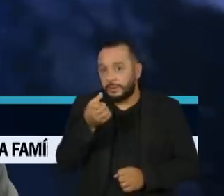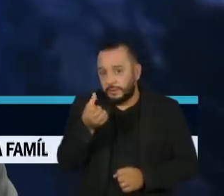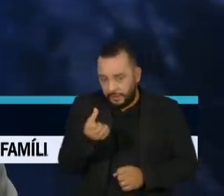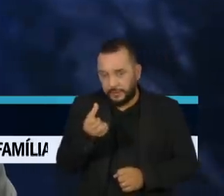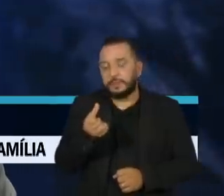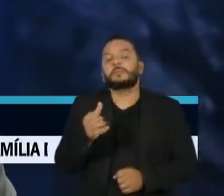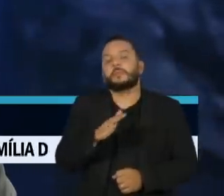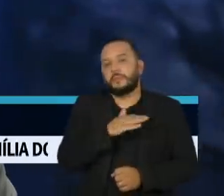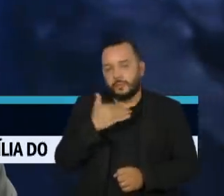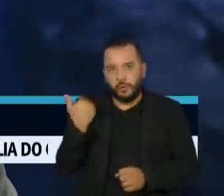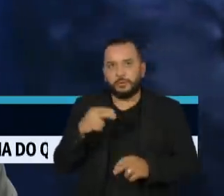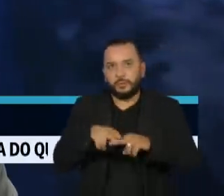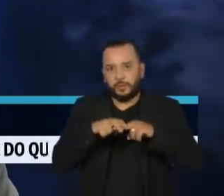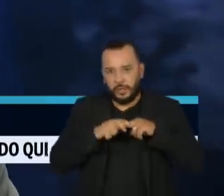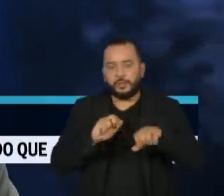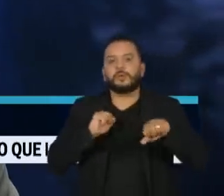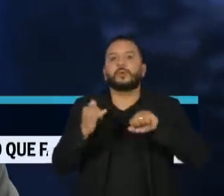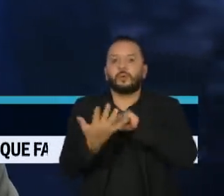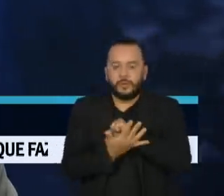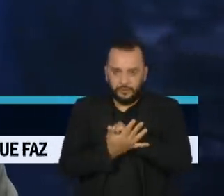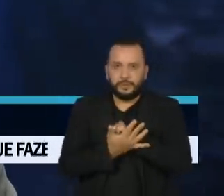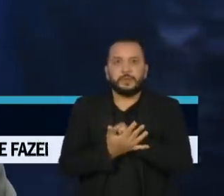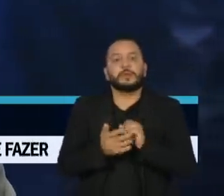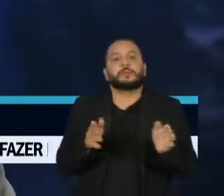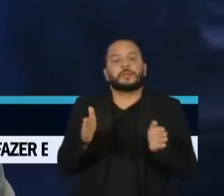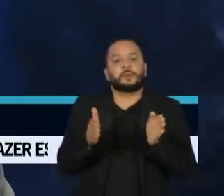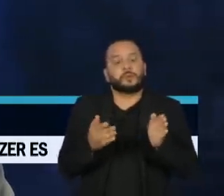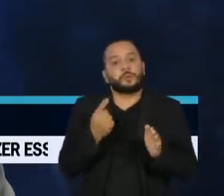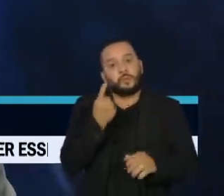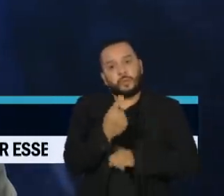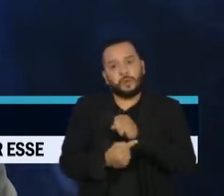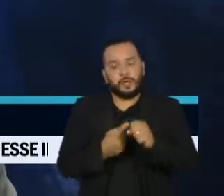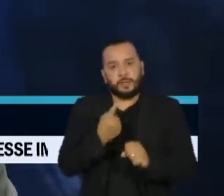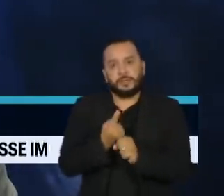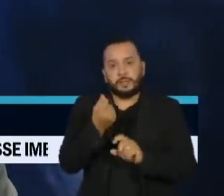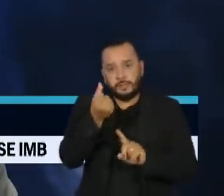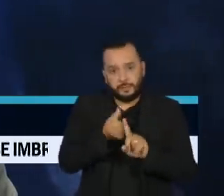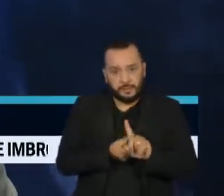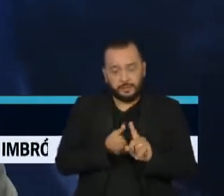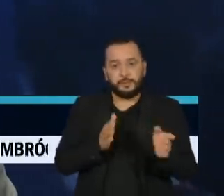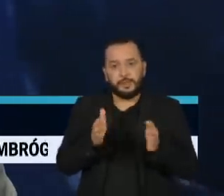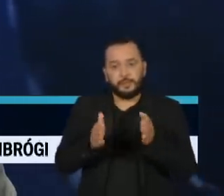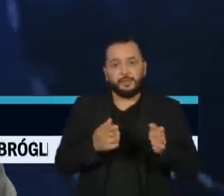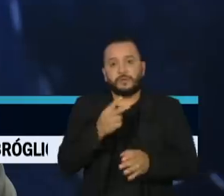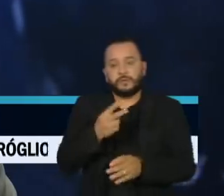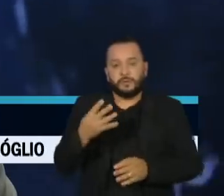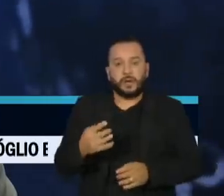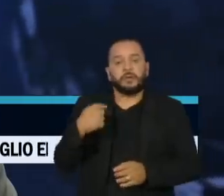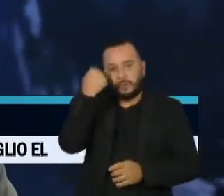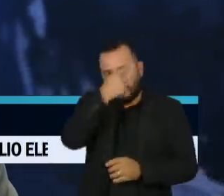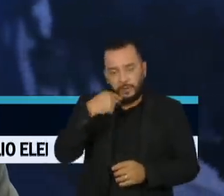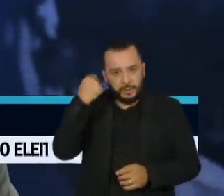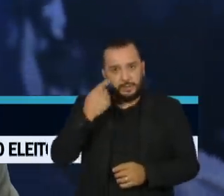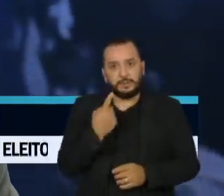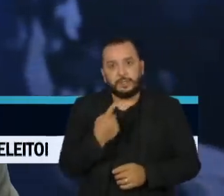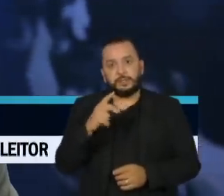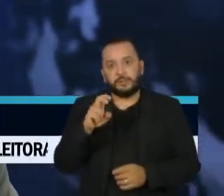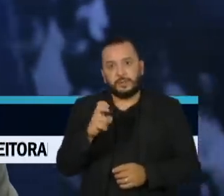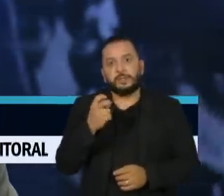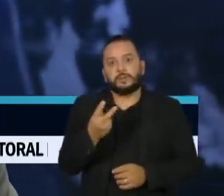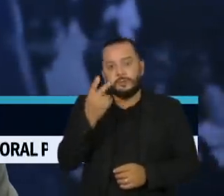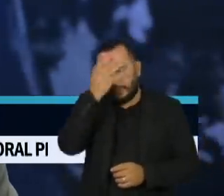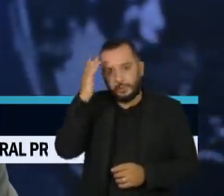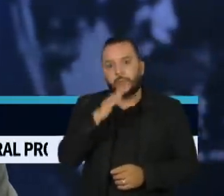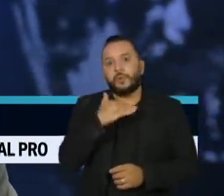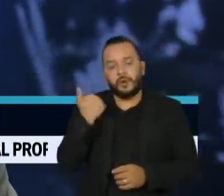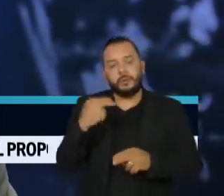615.506 mortos pela Covid-19 em 1 ano e meio. Nas últimas 24 horas, 152 pessoas perderam a vida por causa